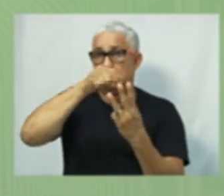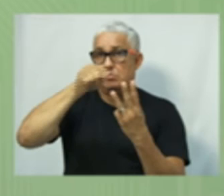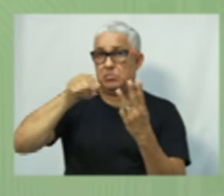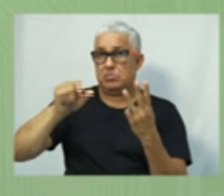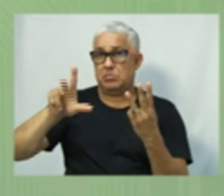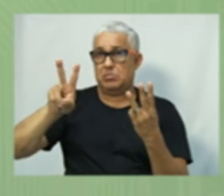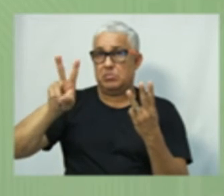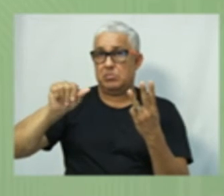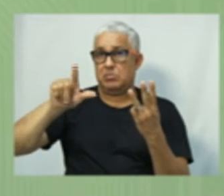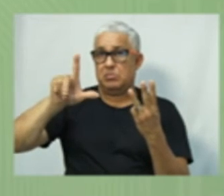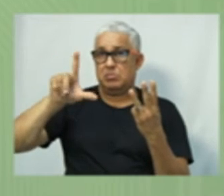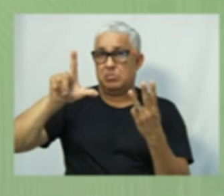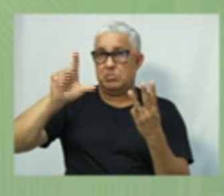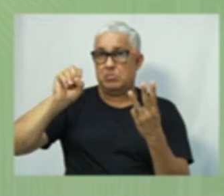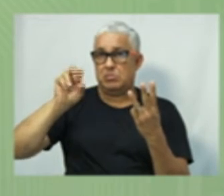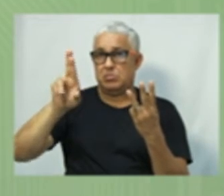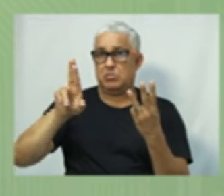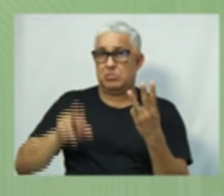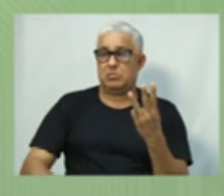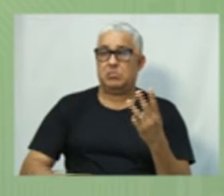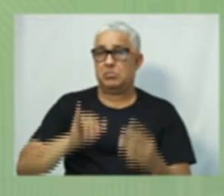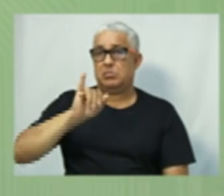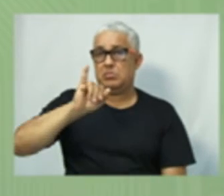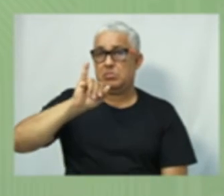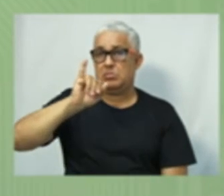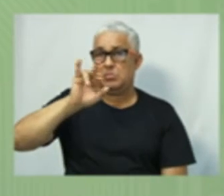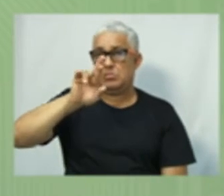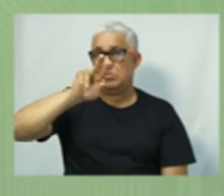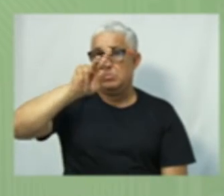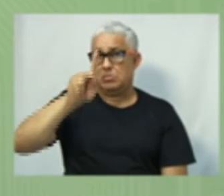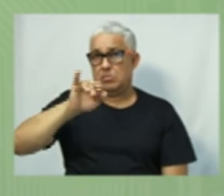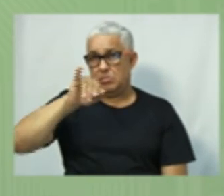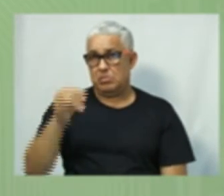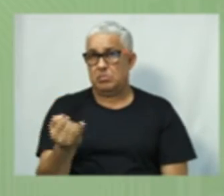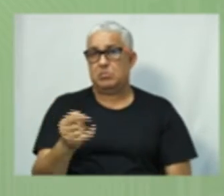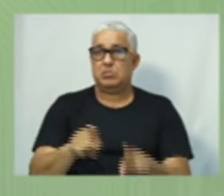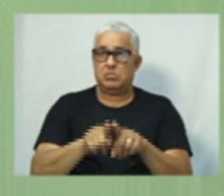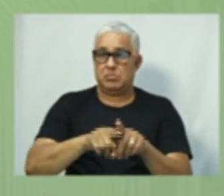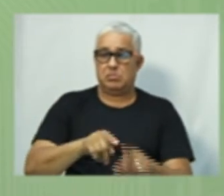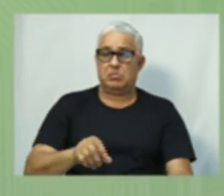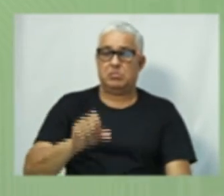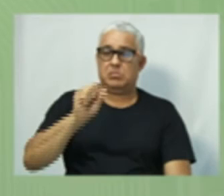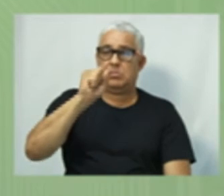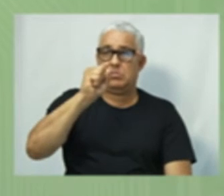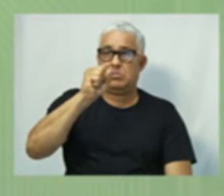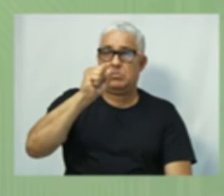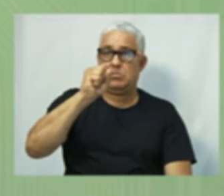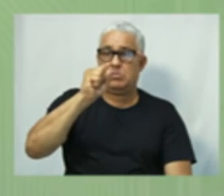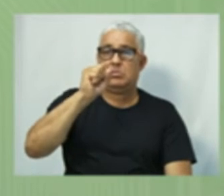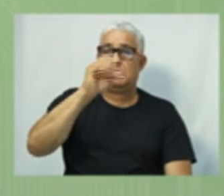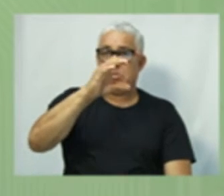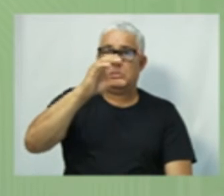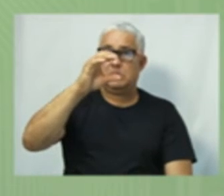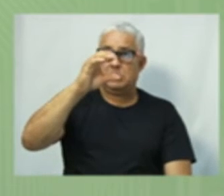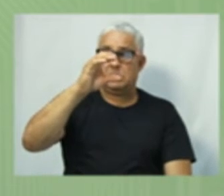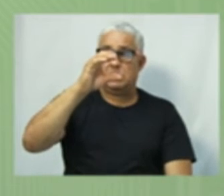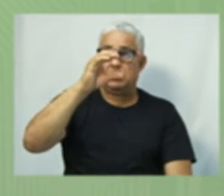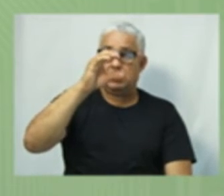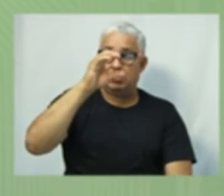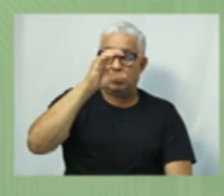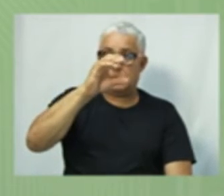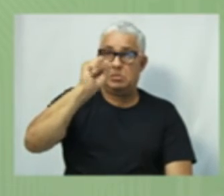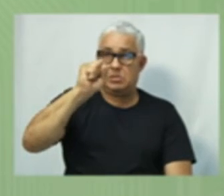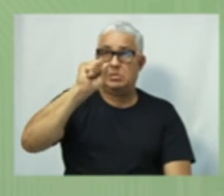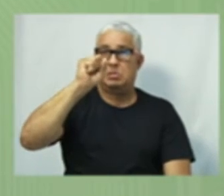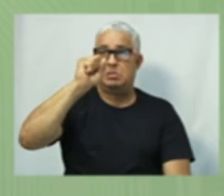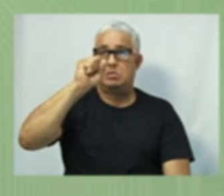trimestrais, que são quem? O IRPJ e o CSLL. O CSSL.